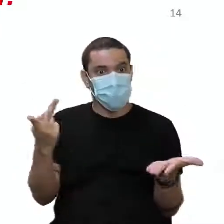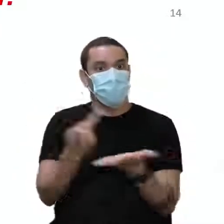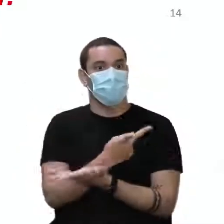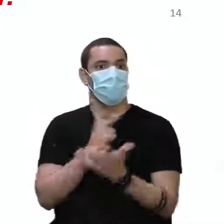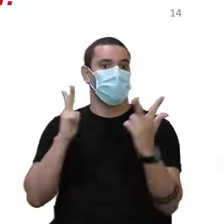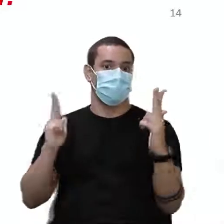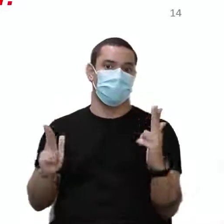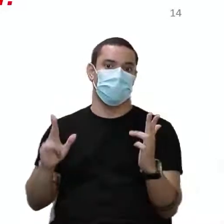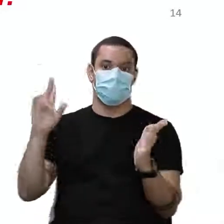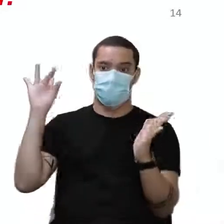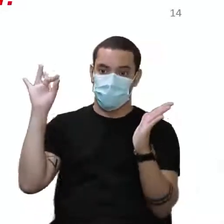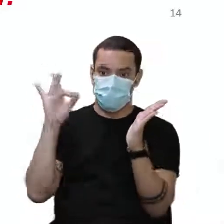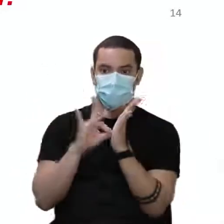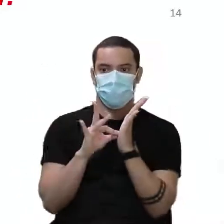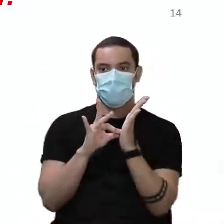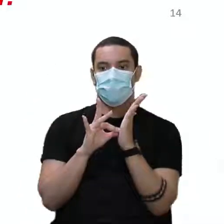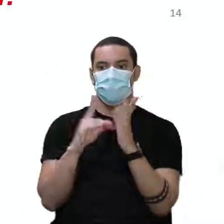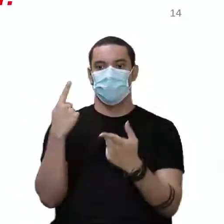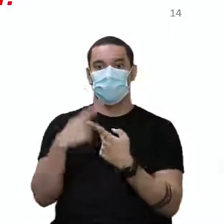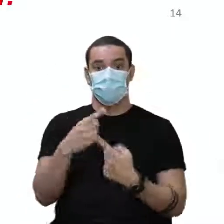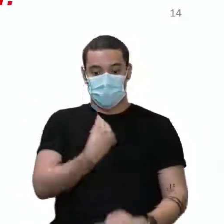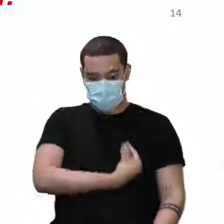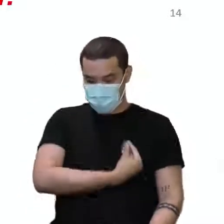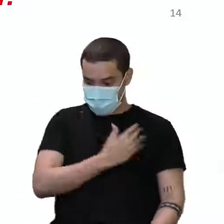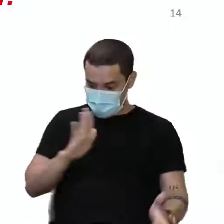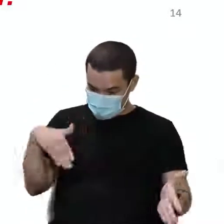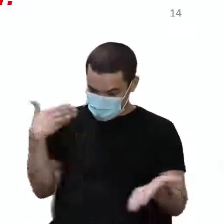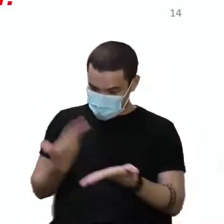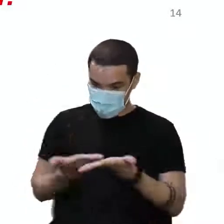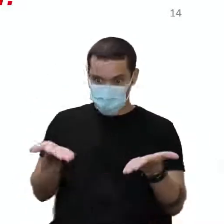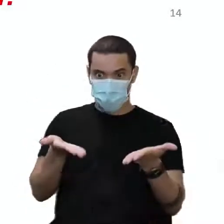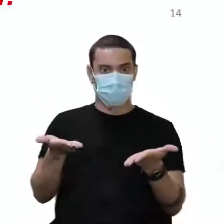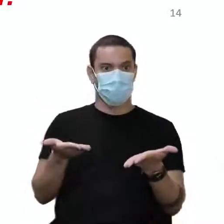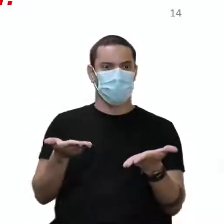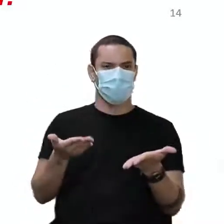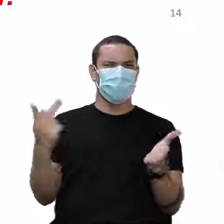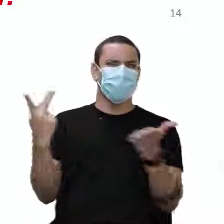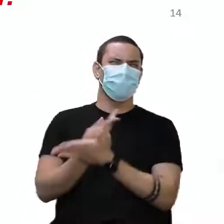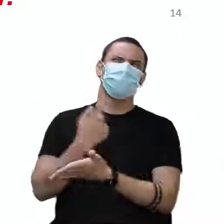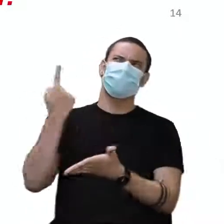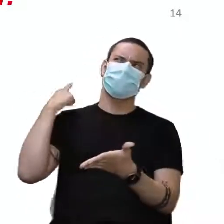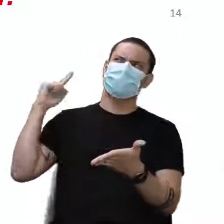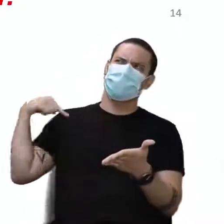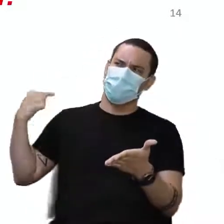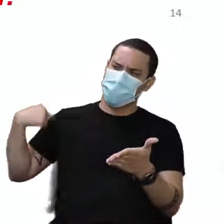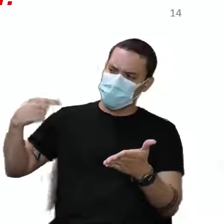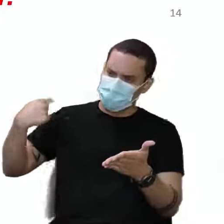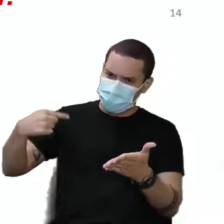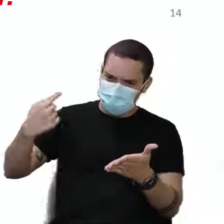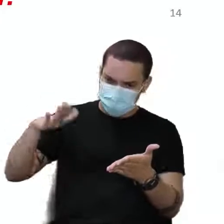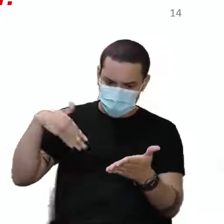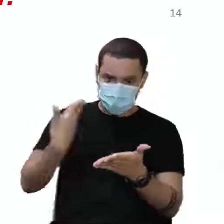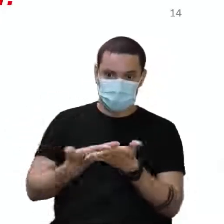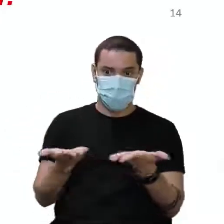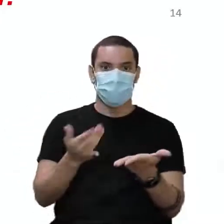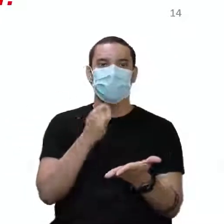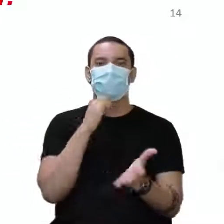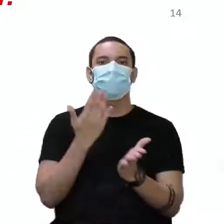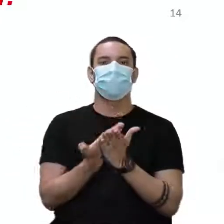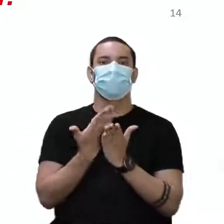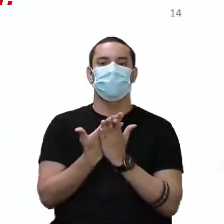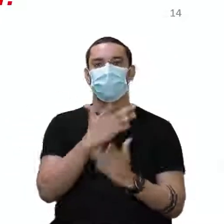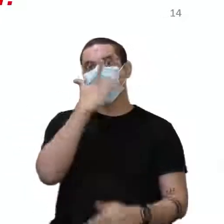sendo verdadeira até o presente momento, certo? Sendo verdadeira até o presente momento, como a história lá do estudar na